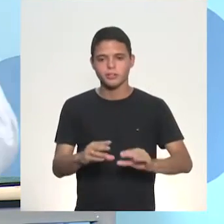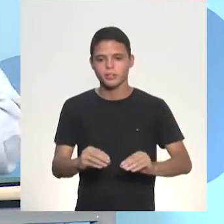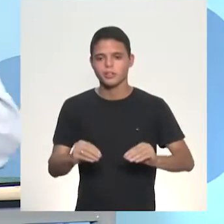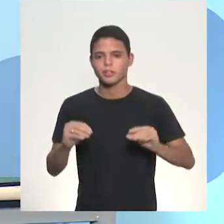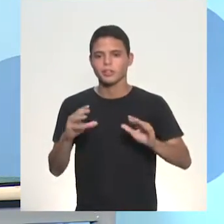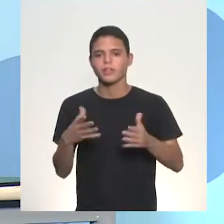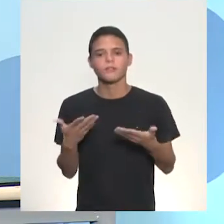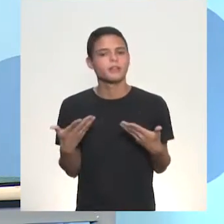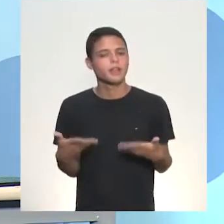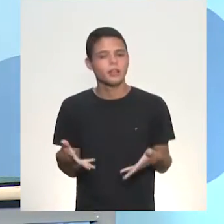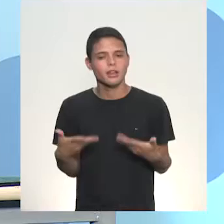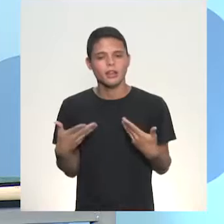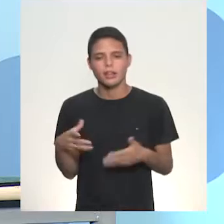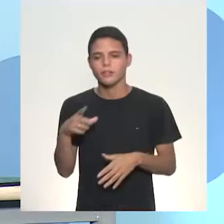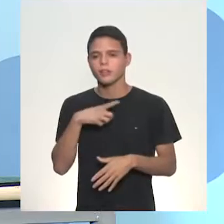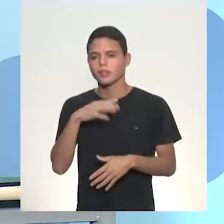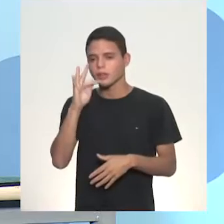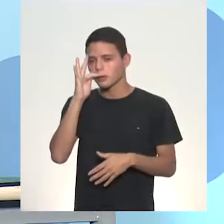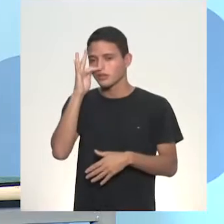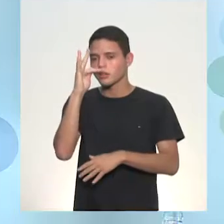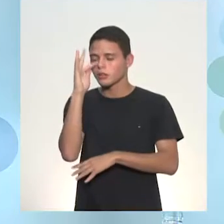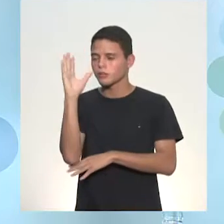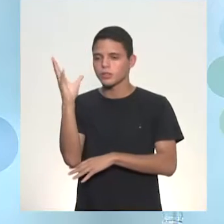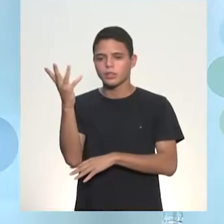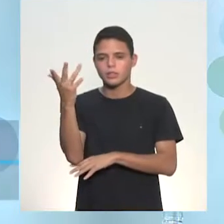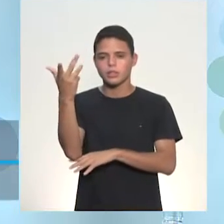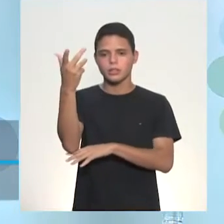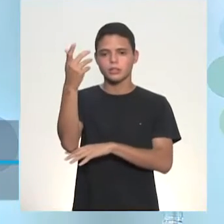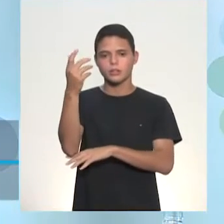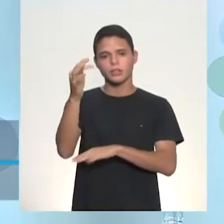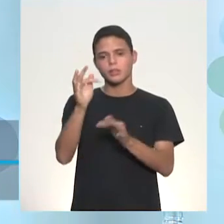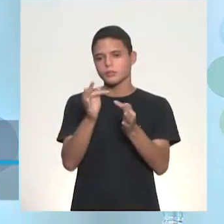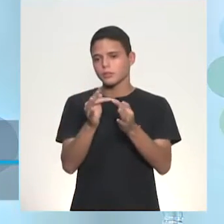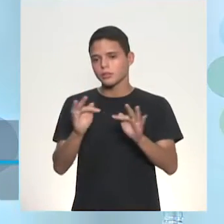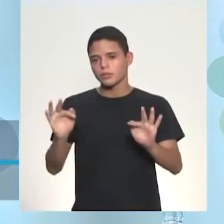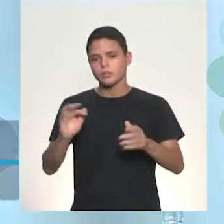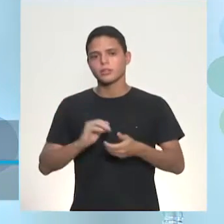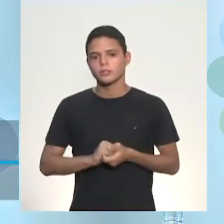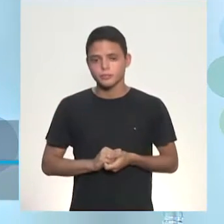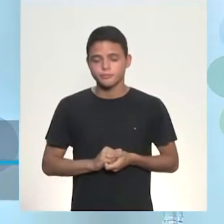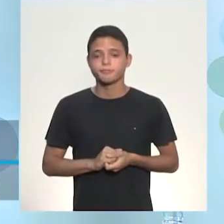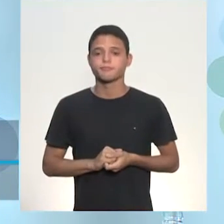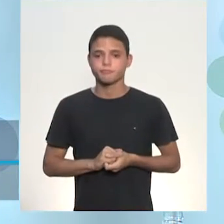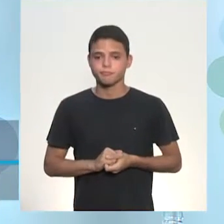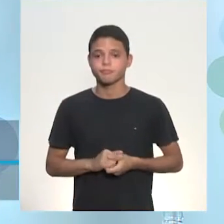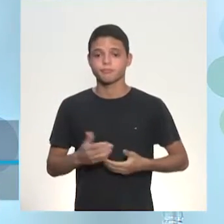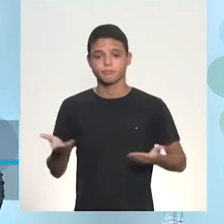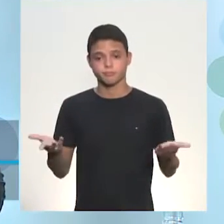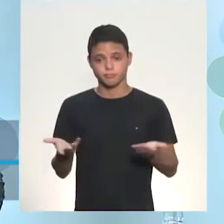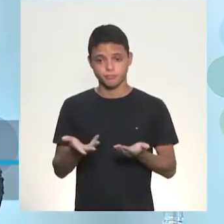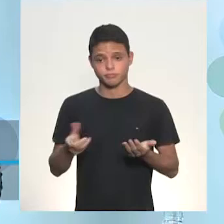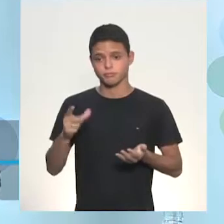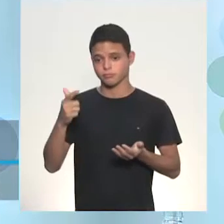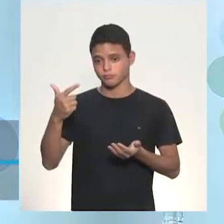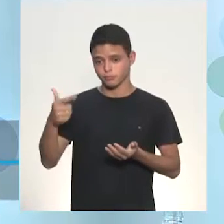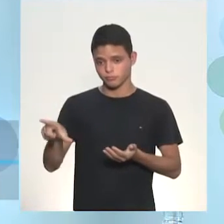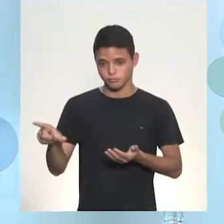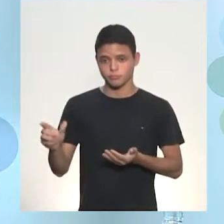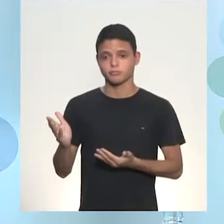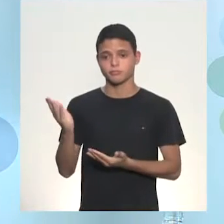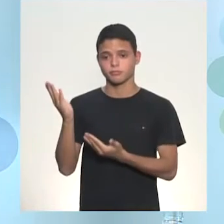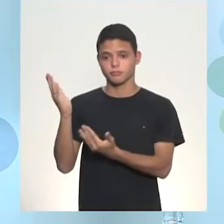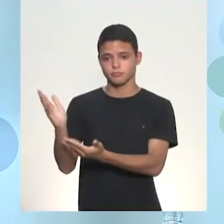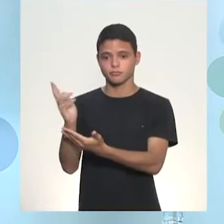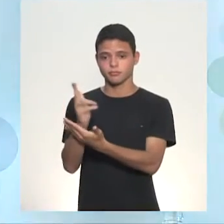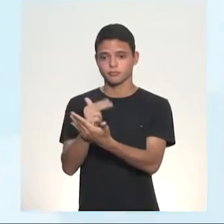solo não estiver soltinho, ela não se desenvolve. Então ele é um lavrador, né, o cupim, de certa forma. Olha que Sim. legal. Temos aí a próxima personagem, que já está na